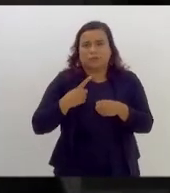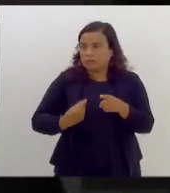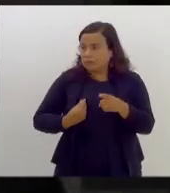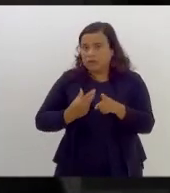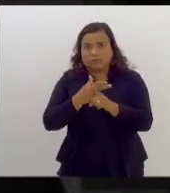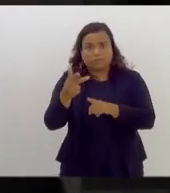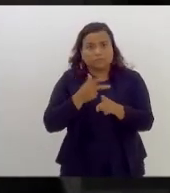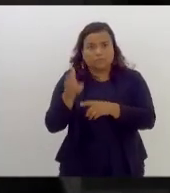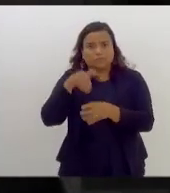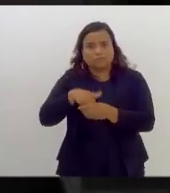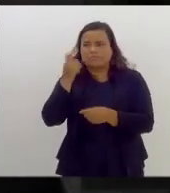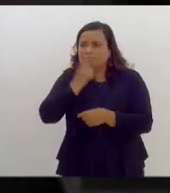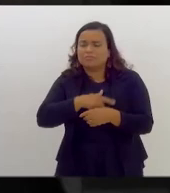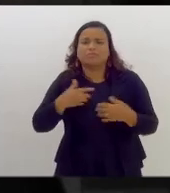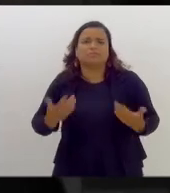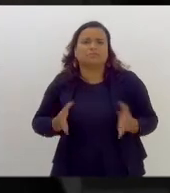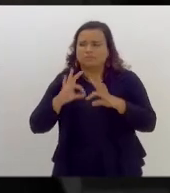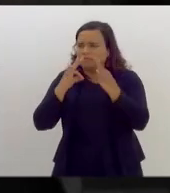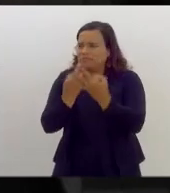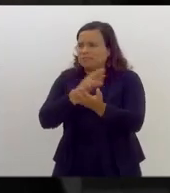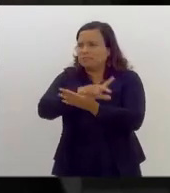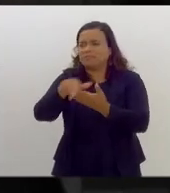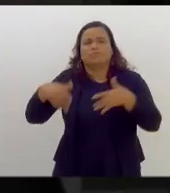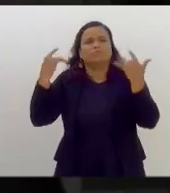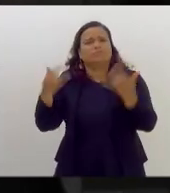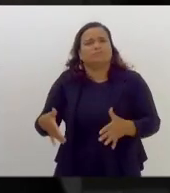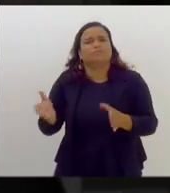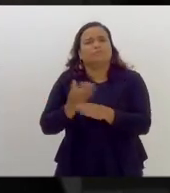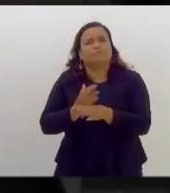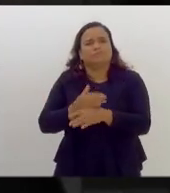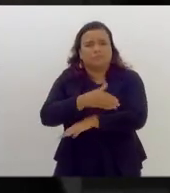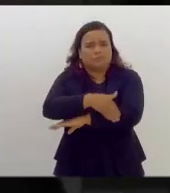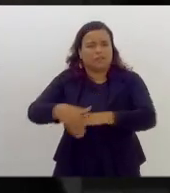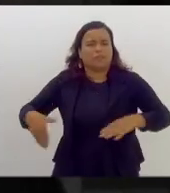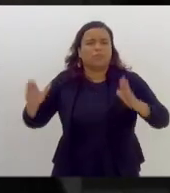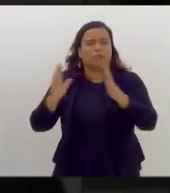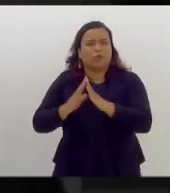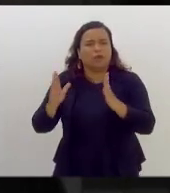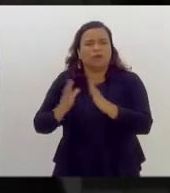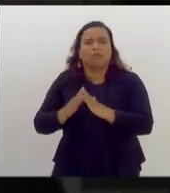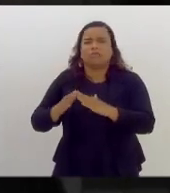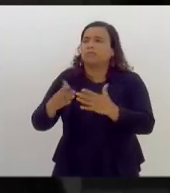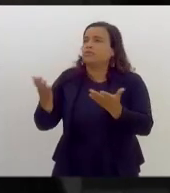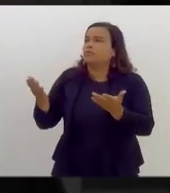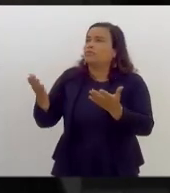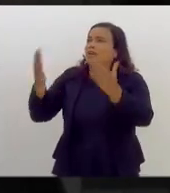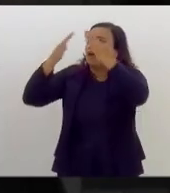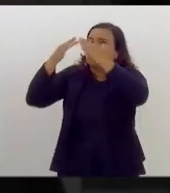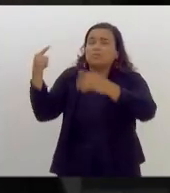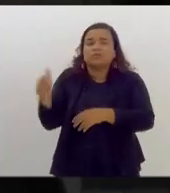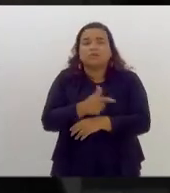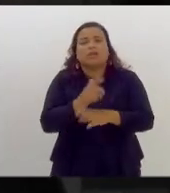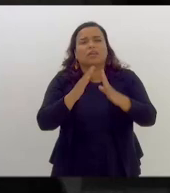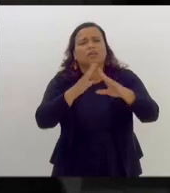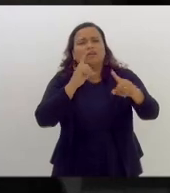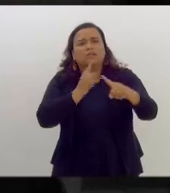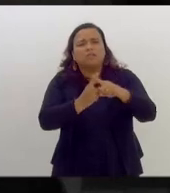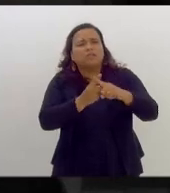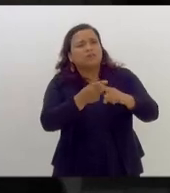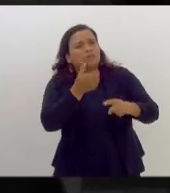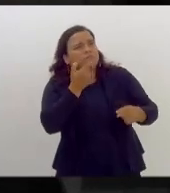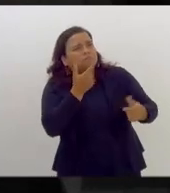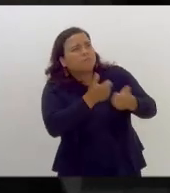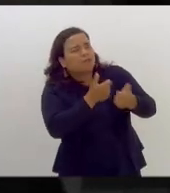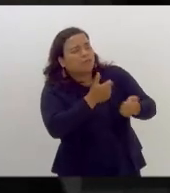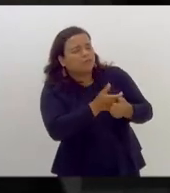votos? Famílias inteiras na rua, morando embaixo de marquises, em igrejas, embaixo de árvores? Eles